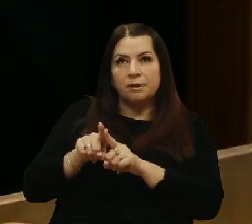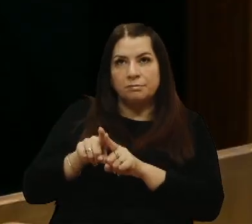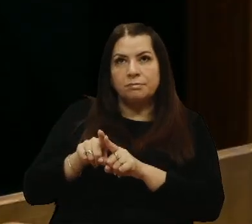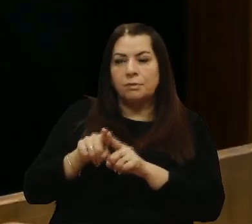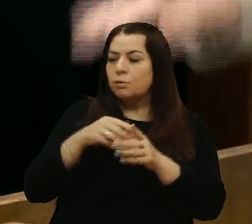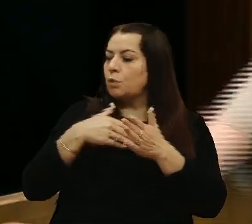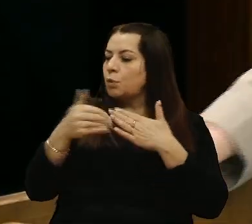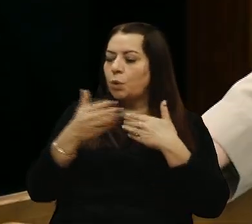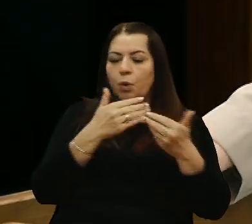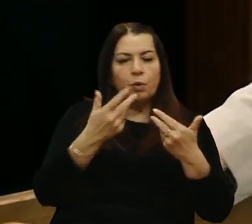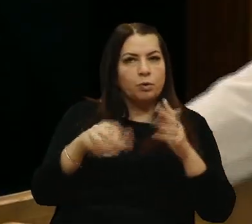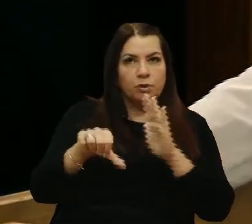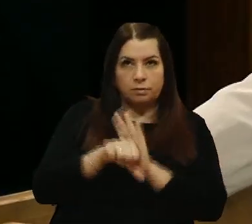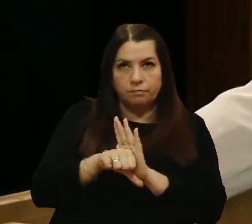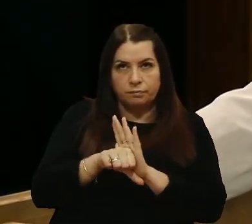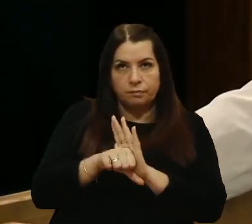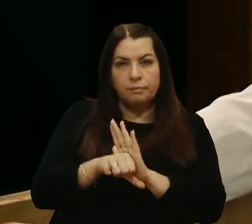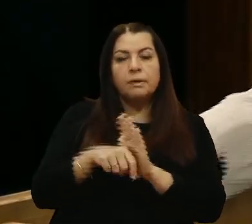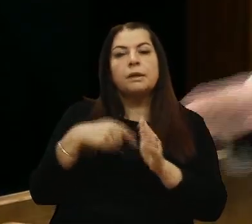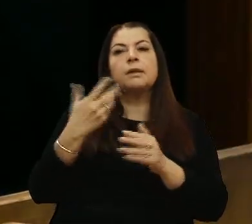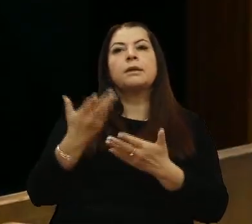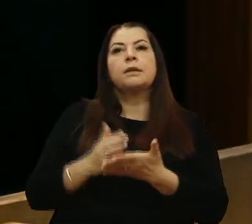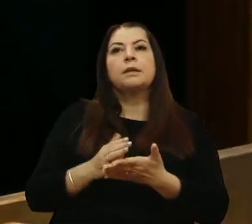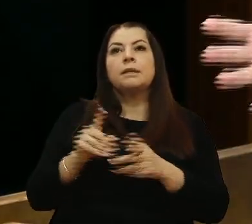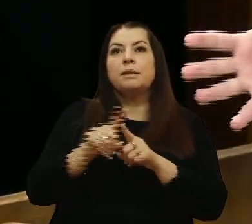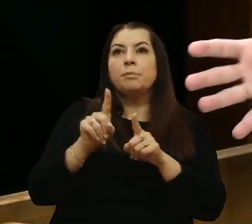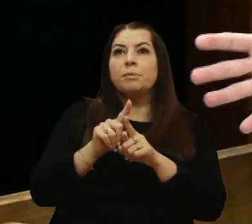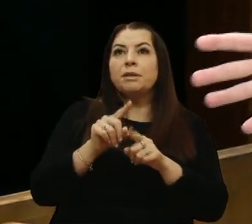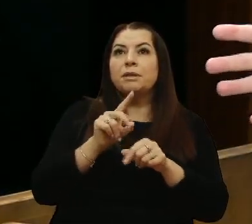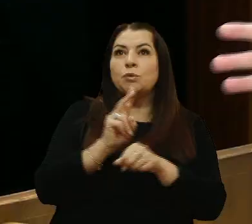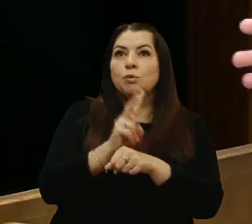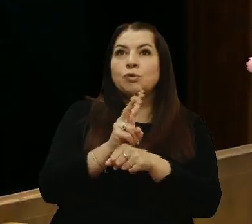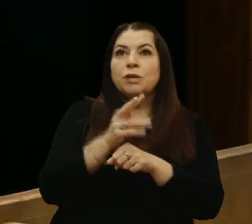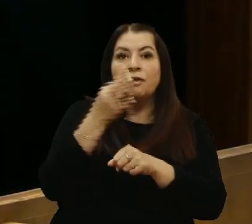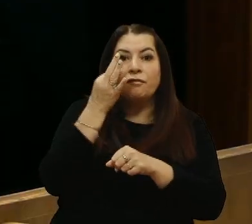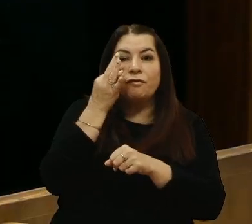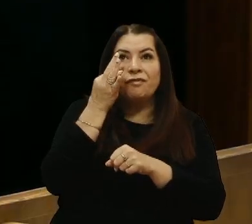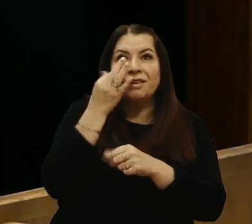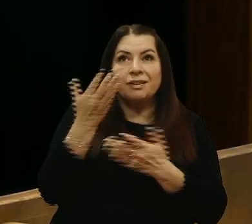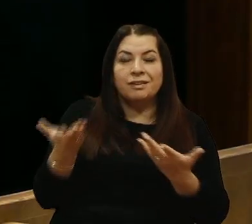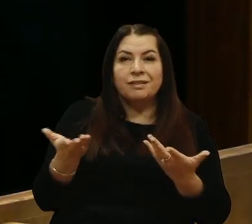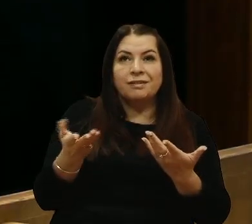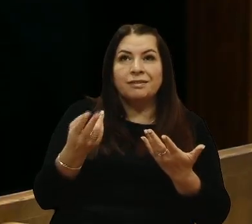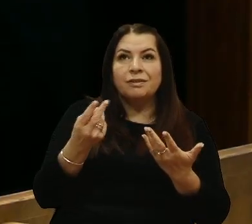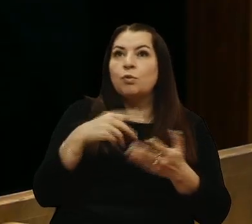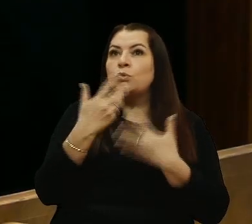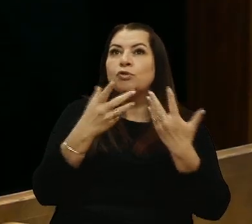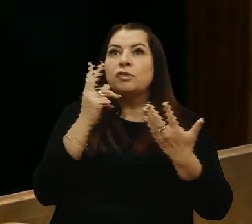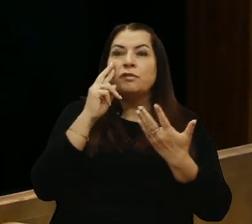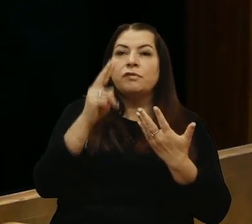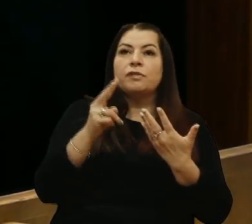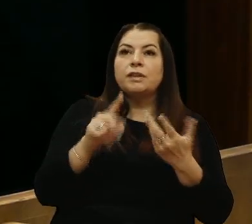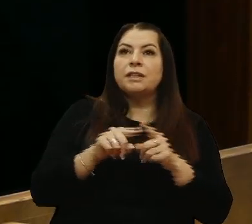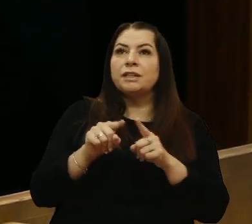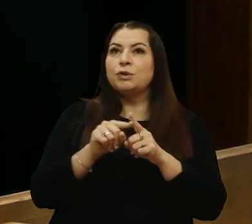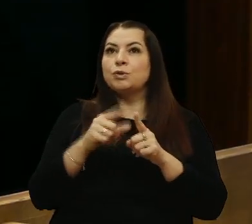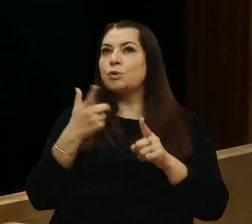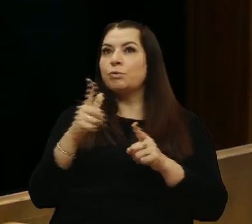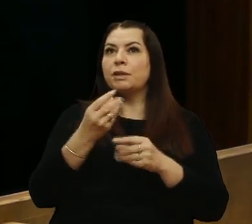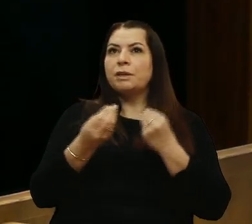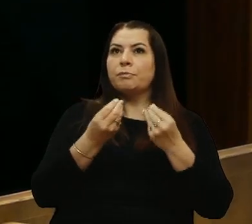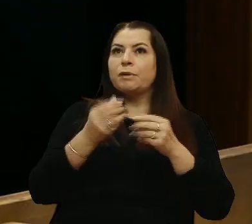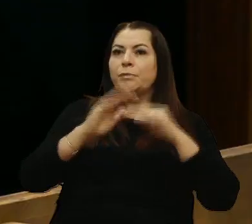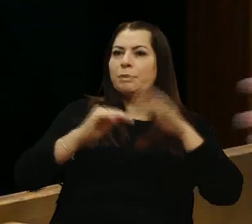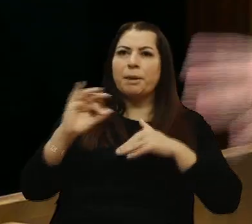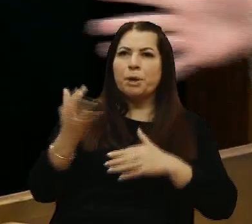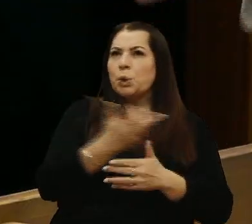em qualquer outro crime. E mais do que isso, tem que haver manutenção do flagrante delito, vereador Sandro Fatinel. Onde é que já se viu uma excludente? Daí vão se aplicar